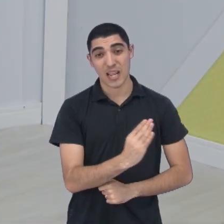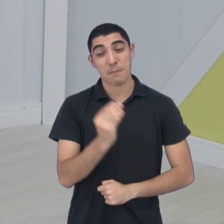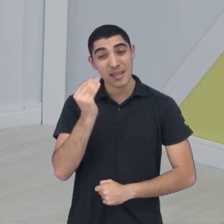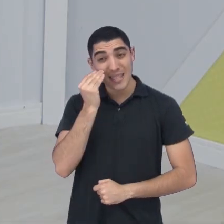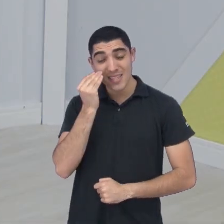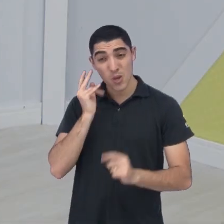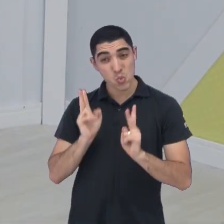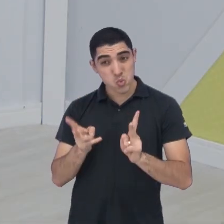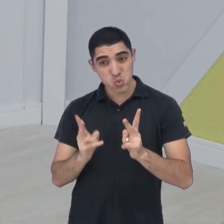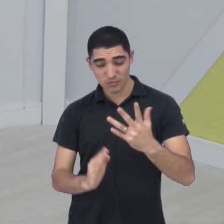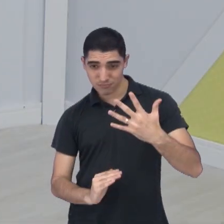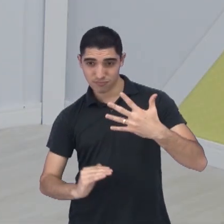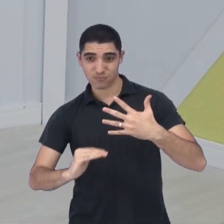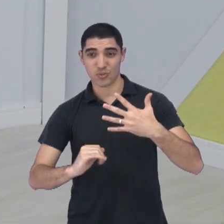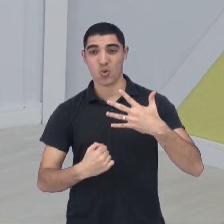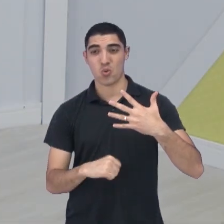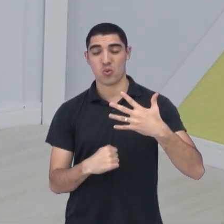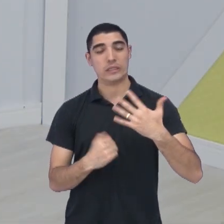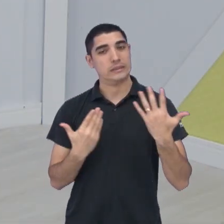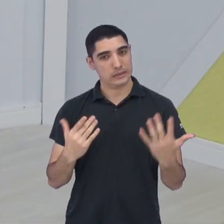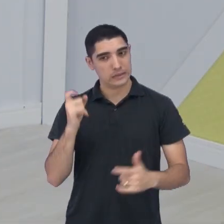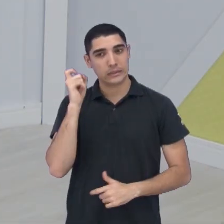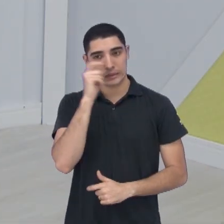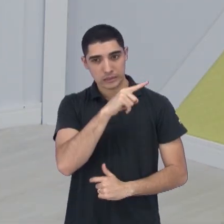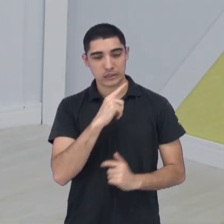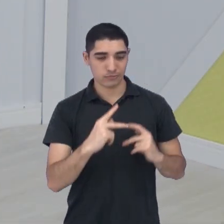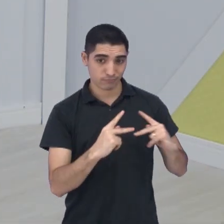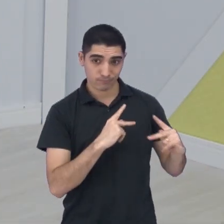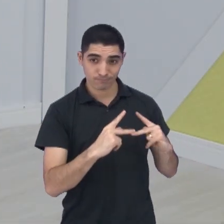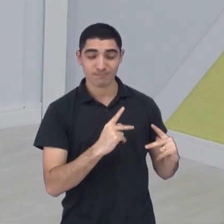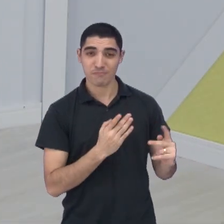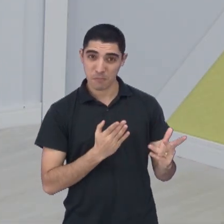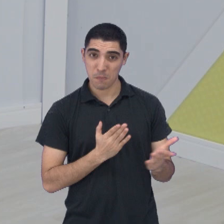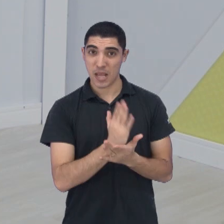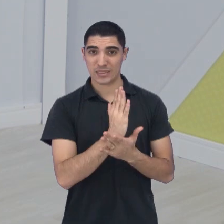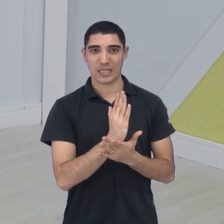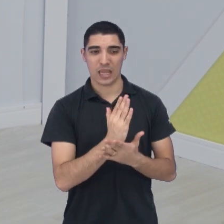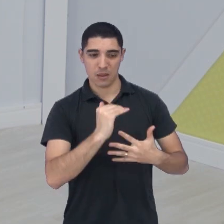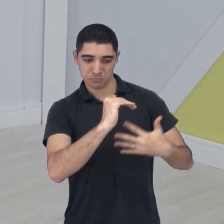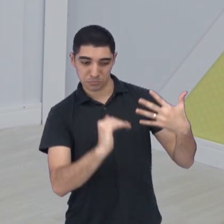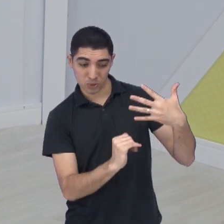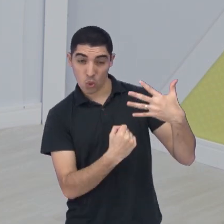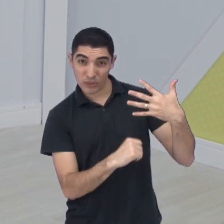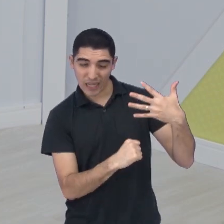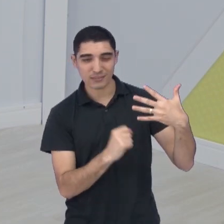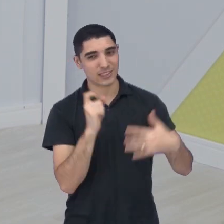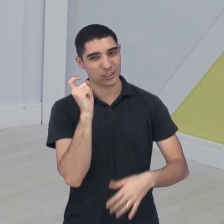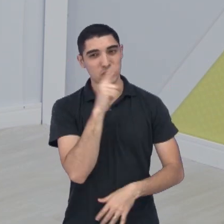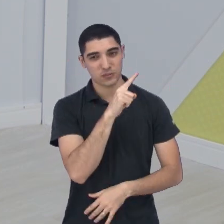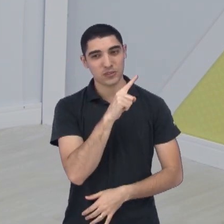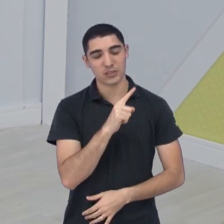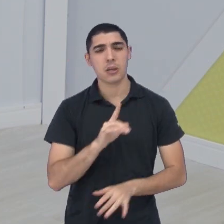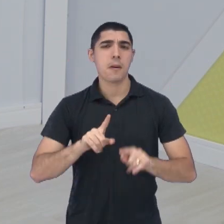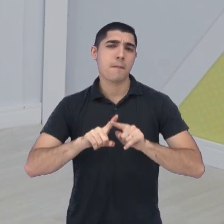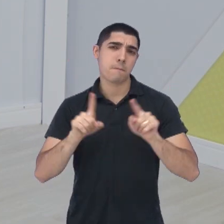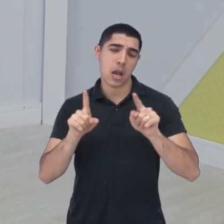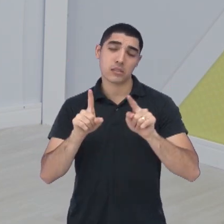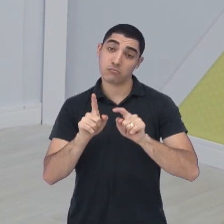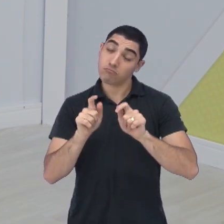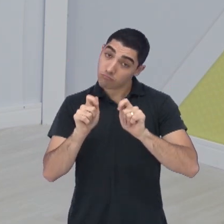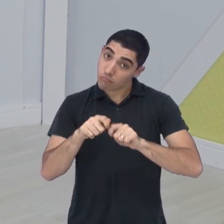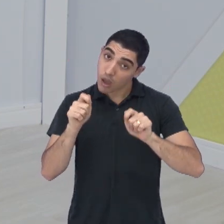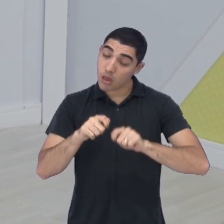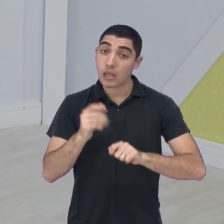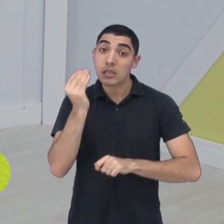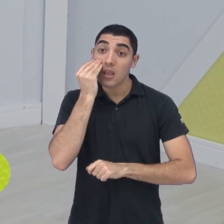8ª posição. Tá muito complicado para a equipe do São José realmente beliscar a 8ª posição, mas matematicamente ainda dá. Tem que ir